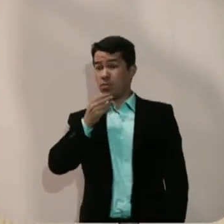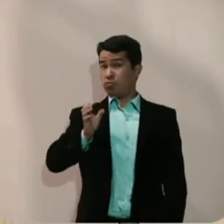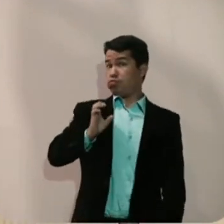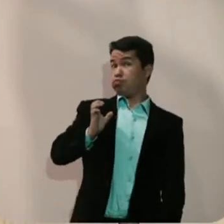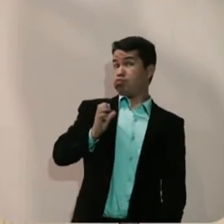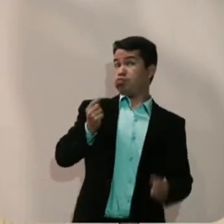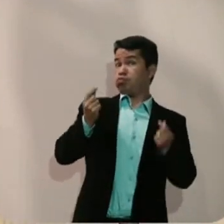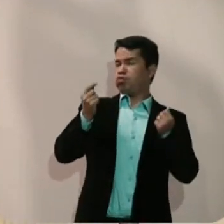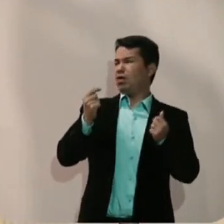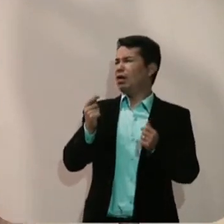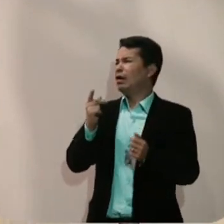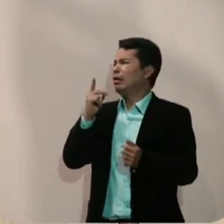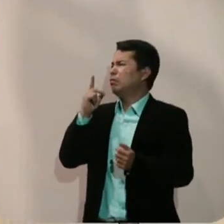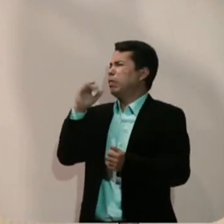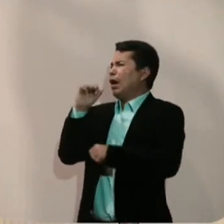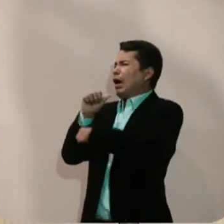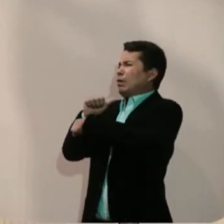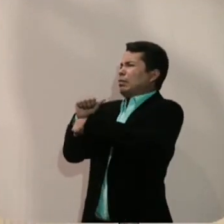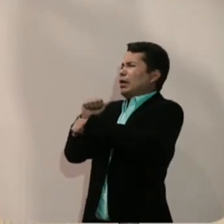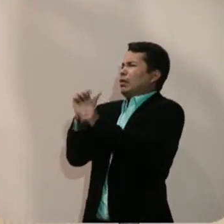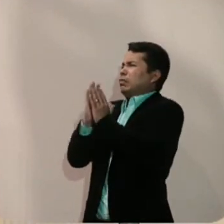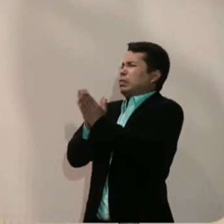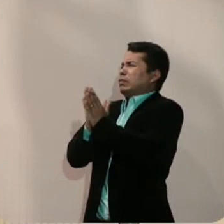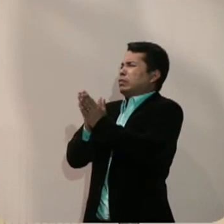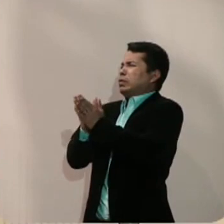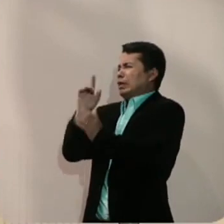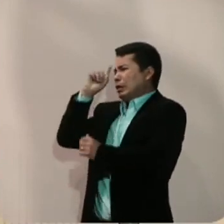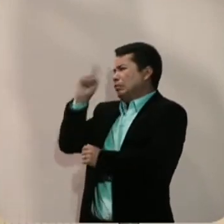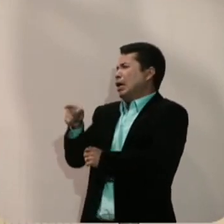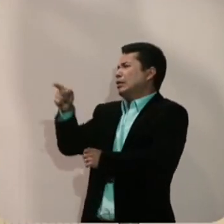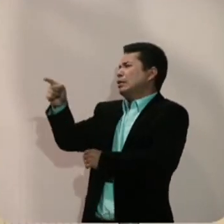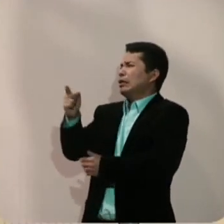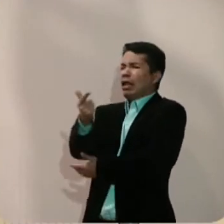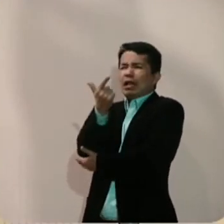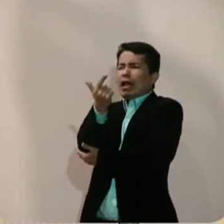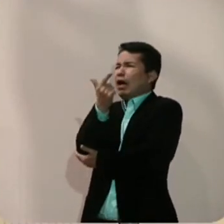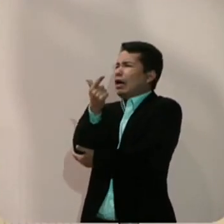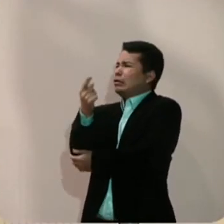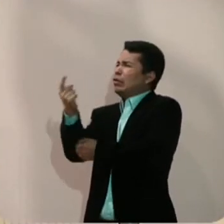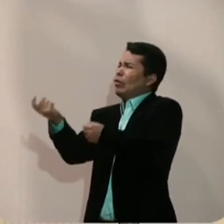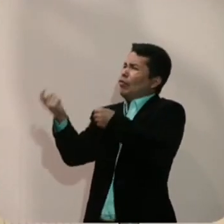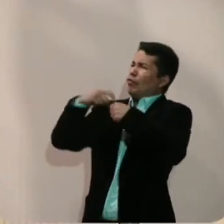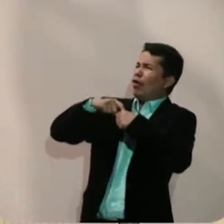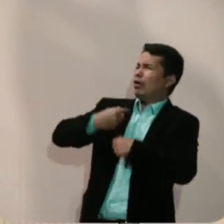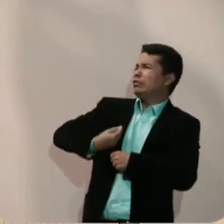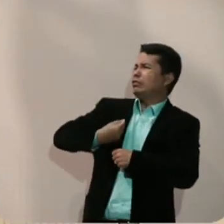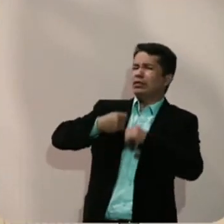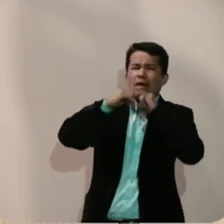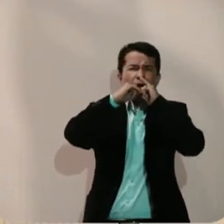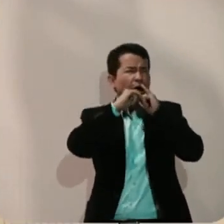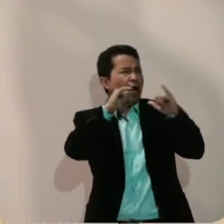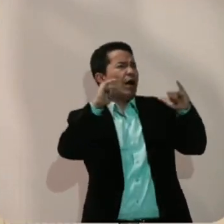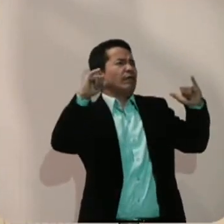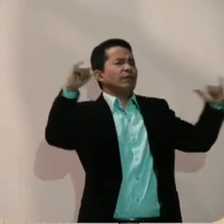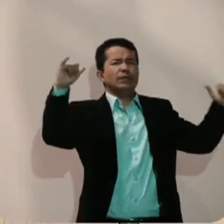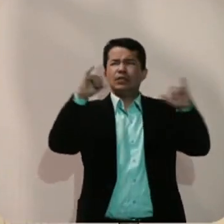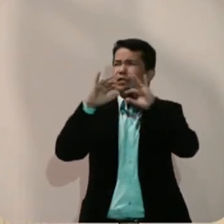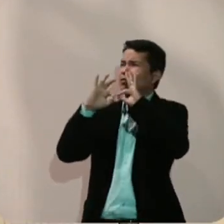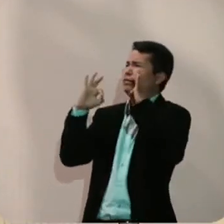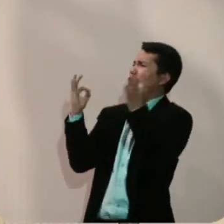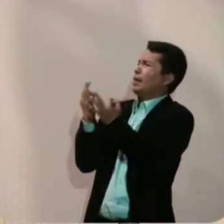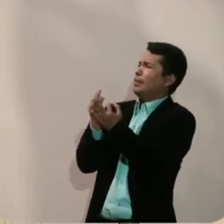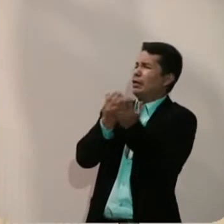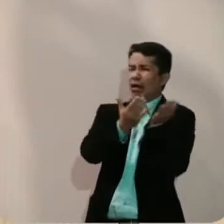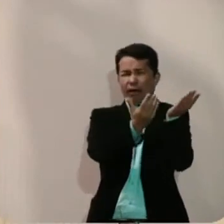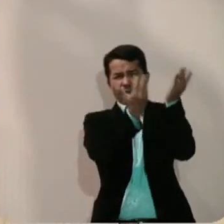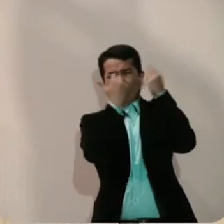manda Lázaro voltar dos mortos e avisar os meus irmãos e a minha família para que eles não